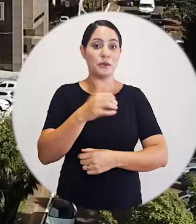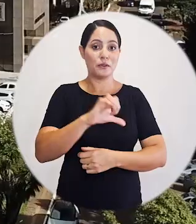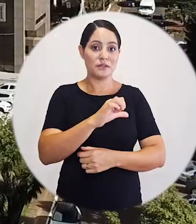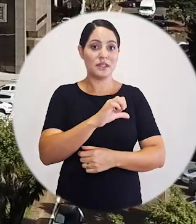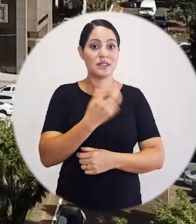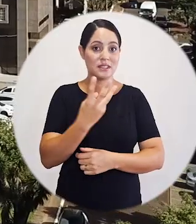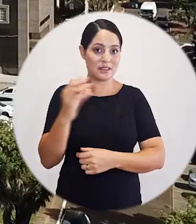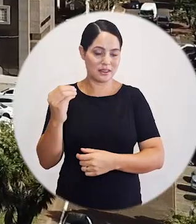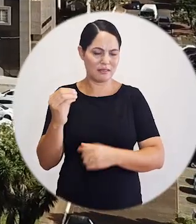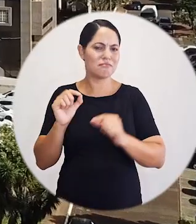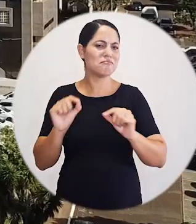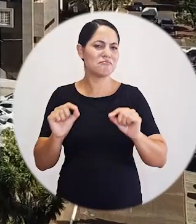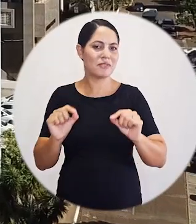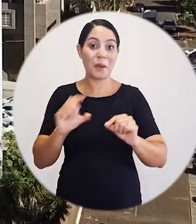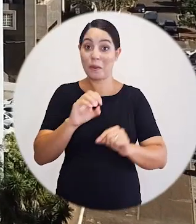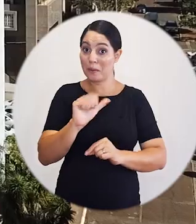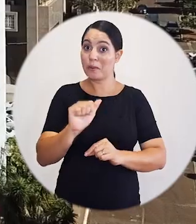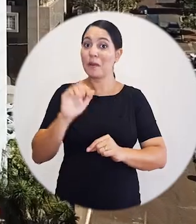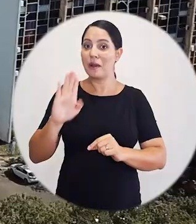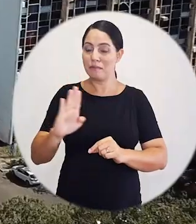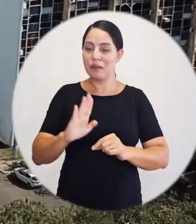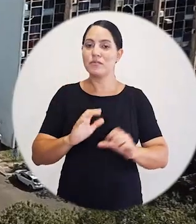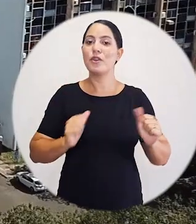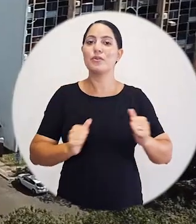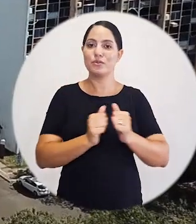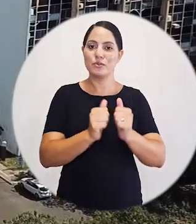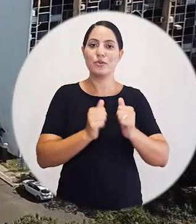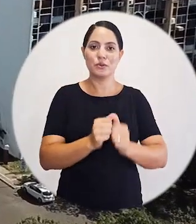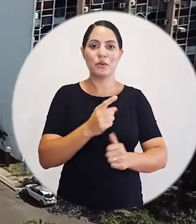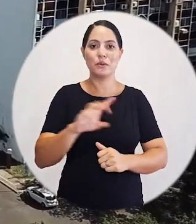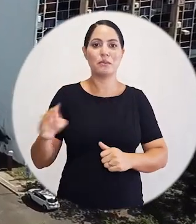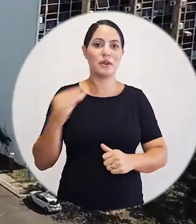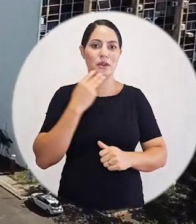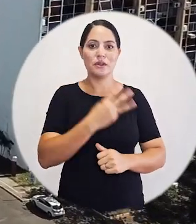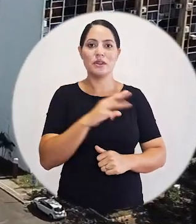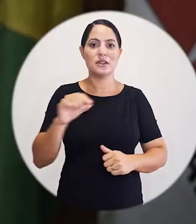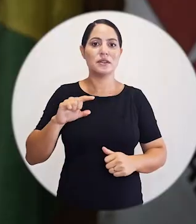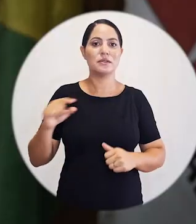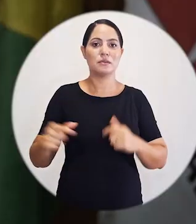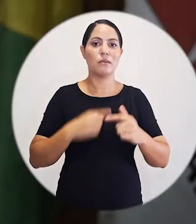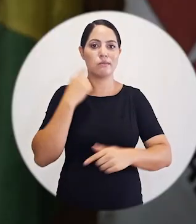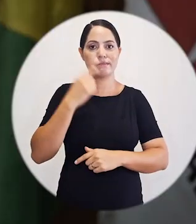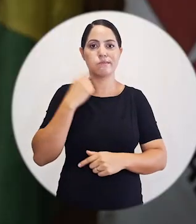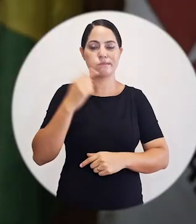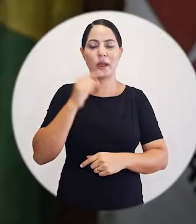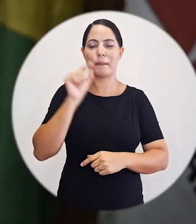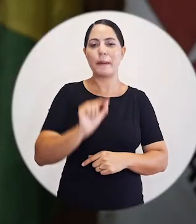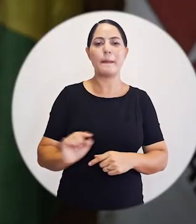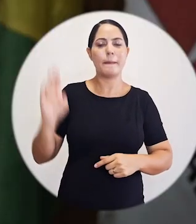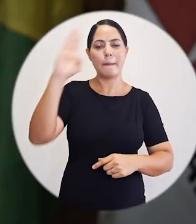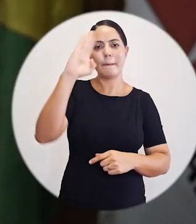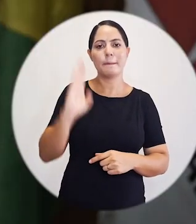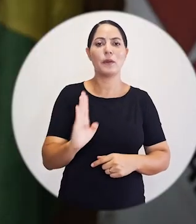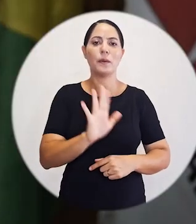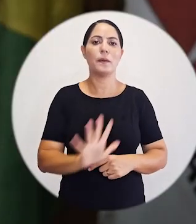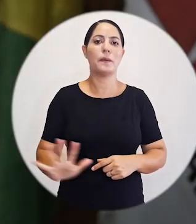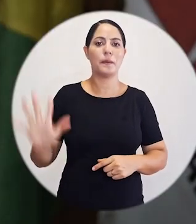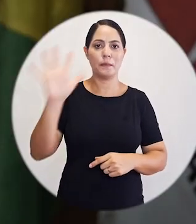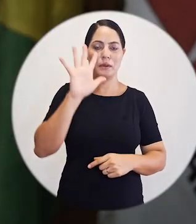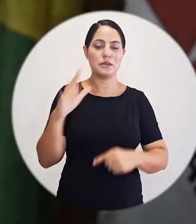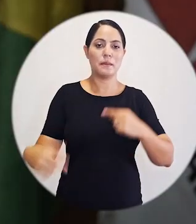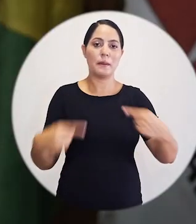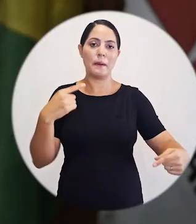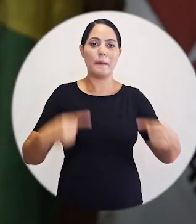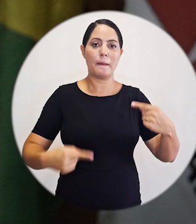OAB comemora a data junto aos mais de 1.300.000 advogados e advogadas, sendo parte fundamental das principais